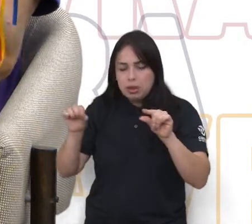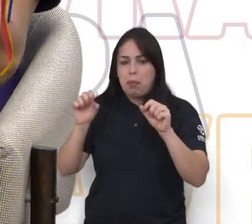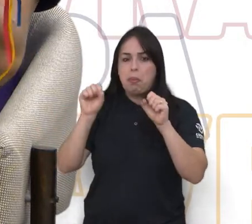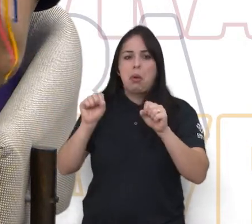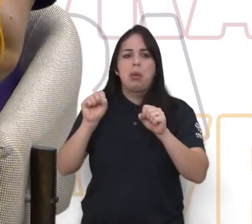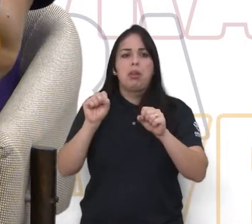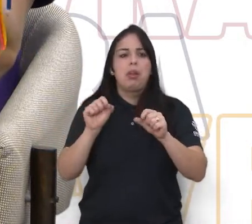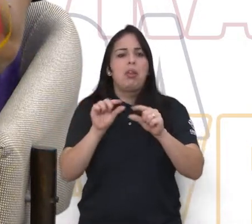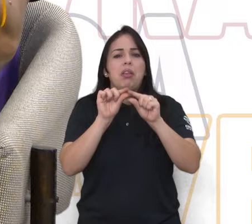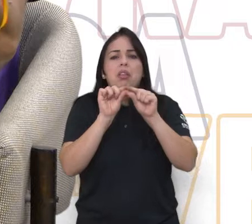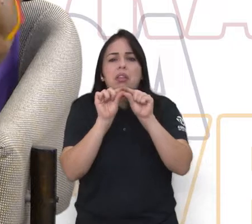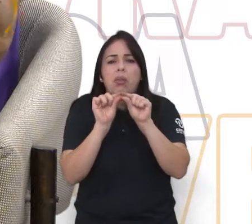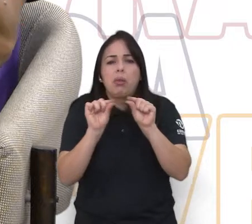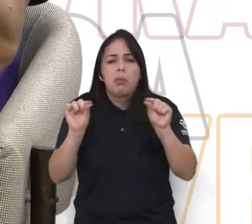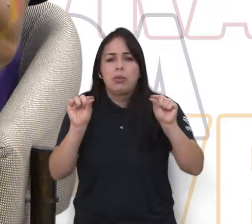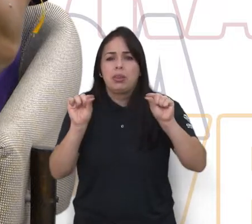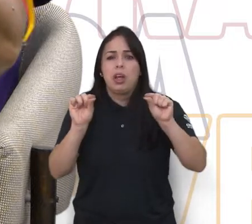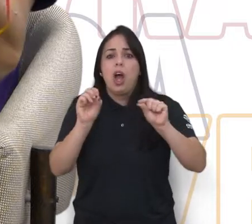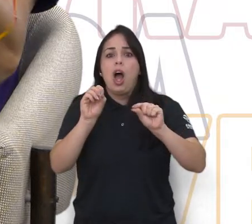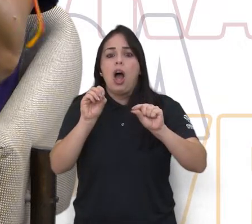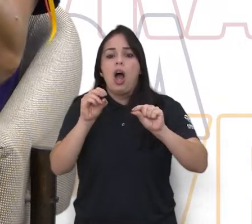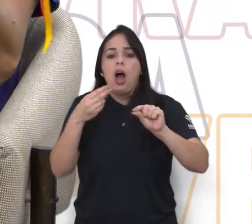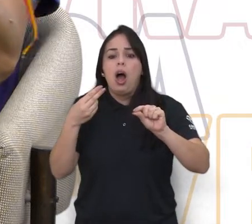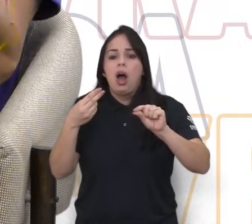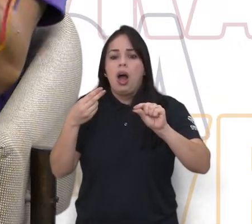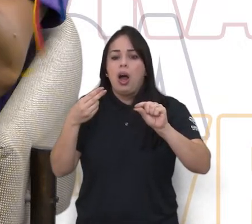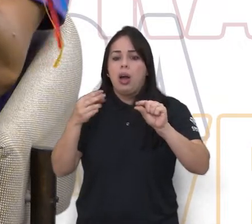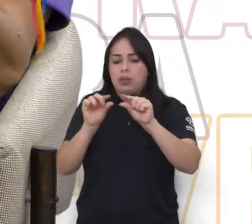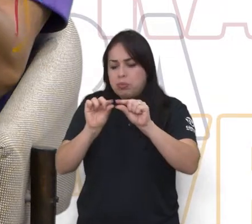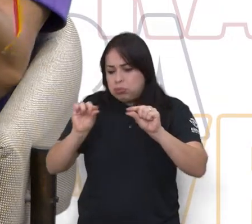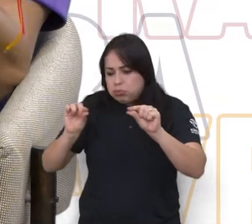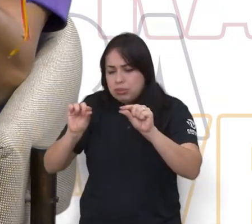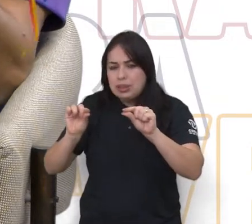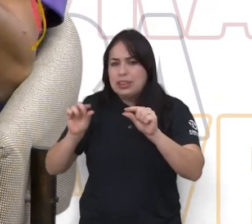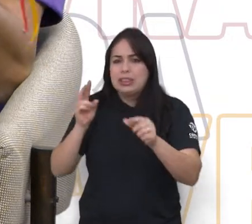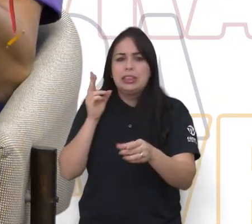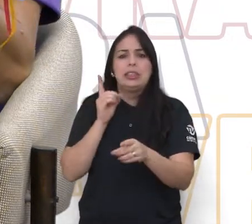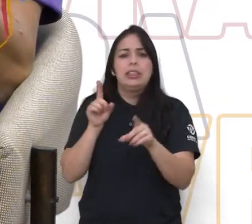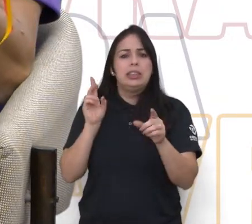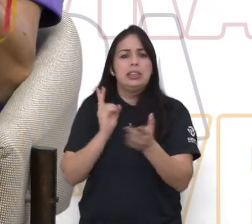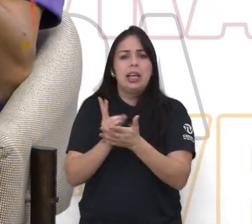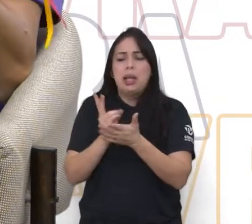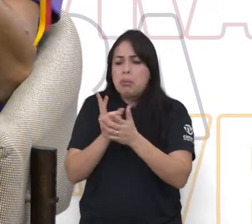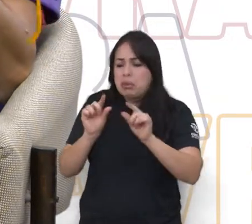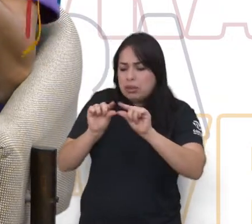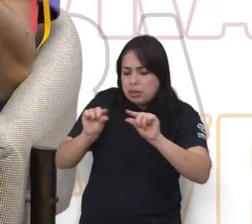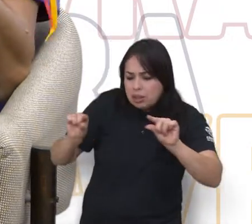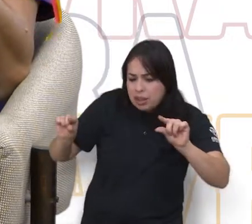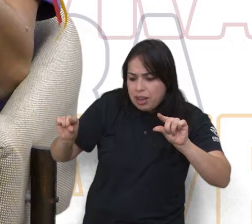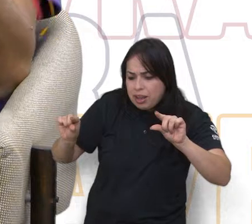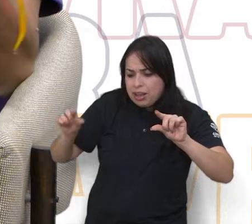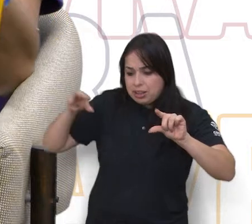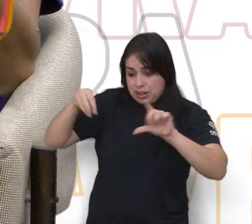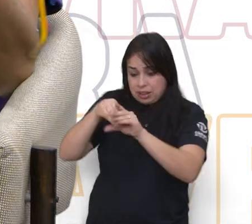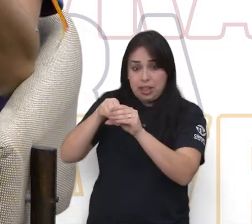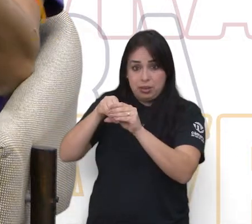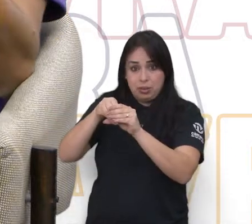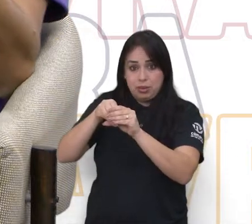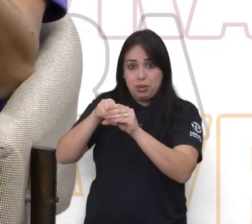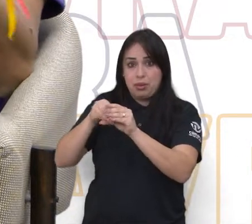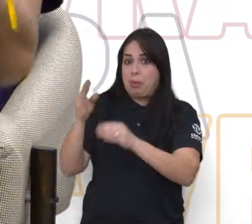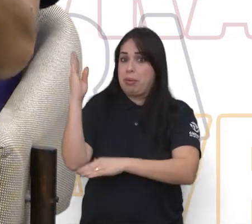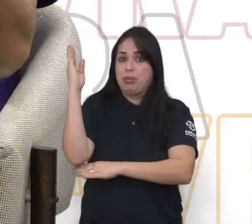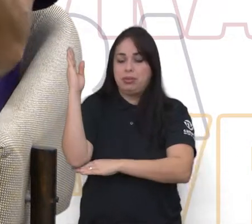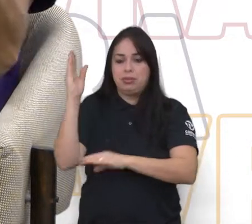árvore, ou um pauzinho daqueles que vai no banner. Eu encontro sempre nos banners usados, eu pego de banner. Colocou